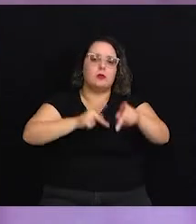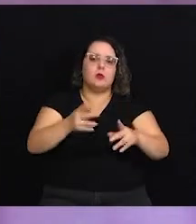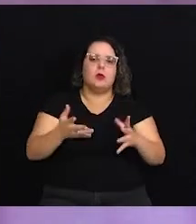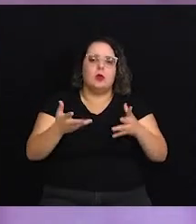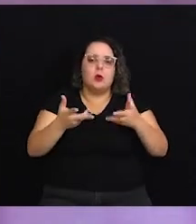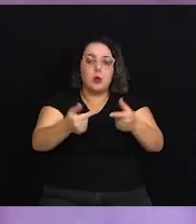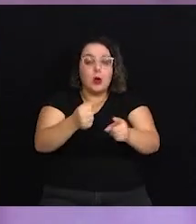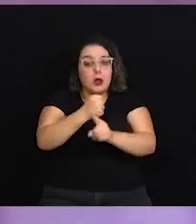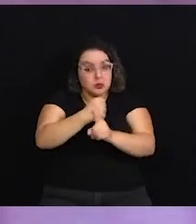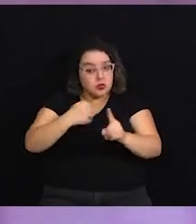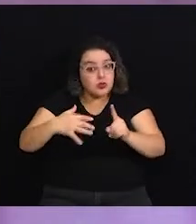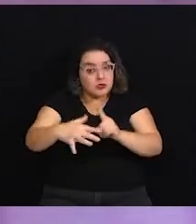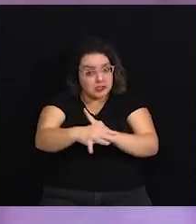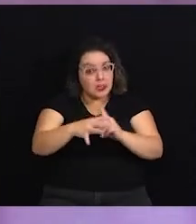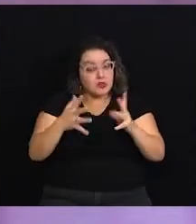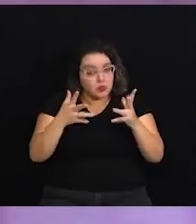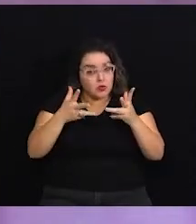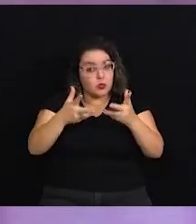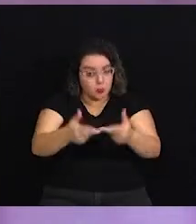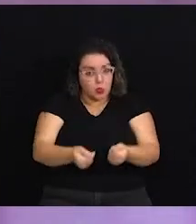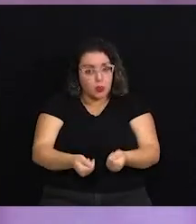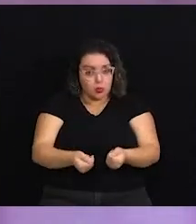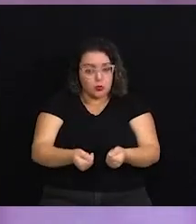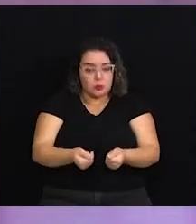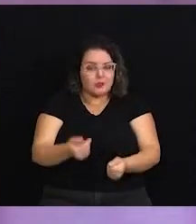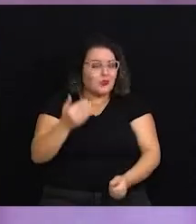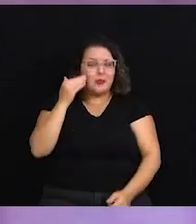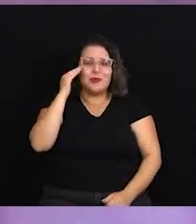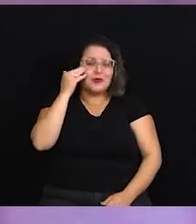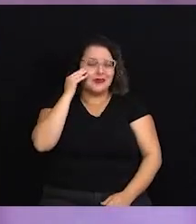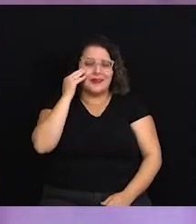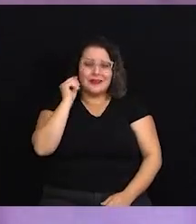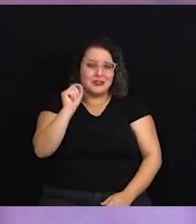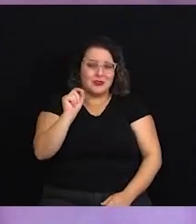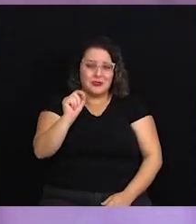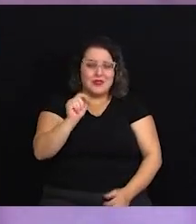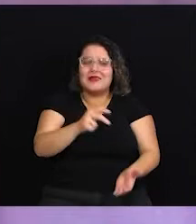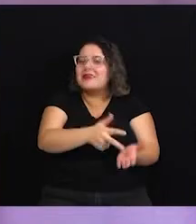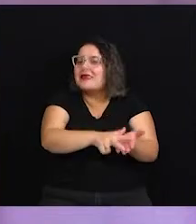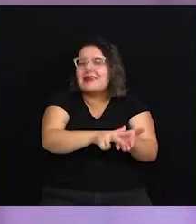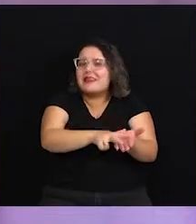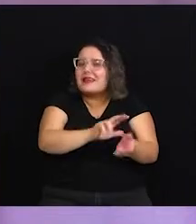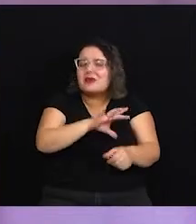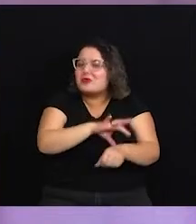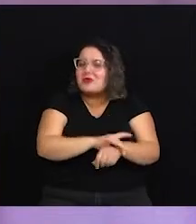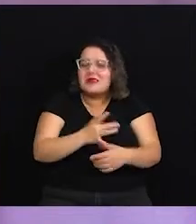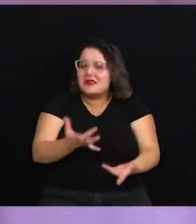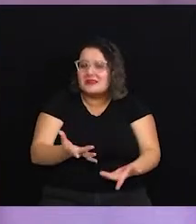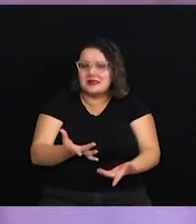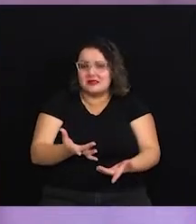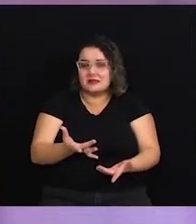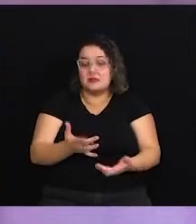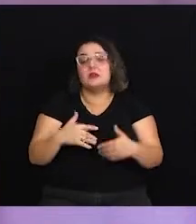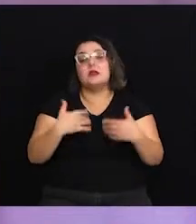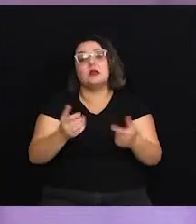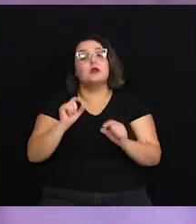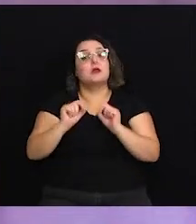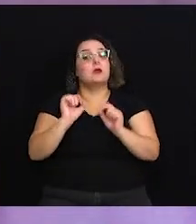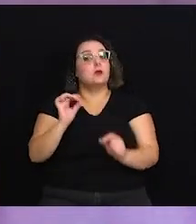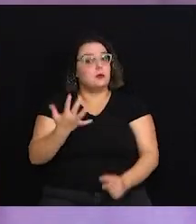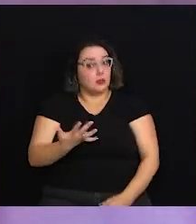população em geral a sociedade é de uma maneira geral Não entendi bem o que que é epilepsia E com isso estamos